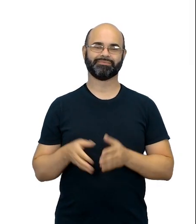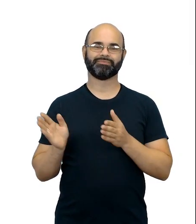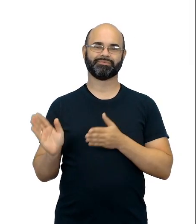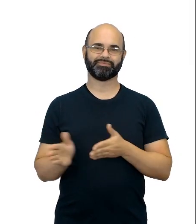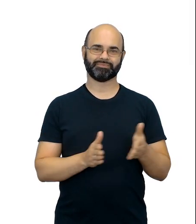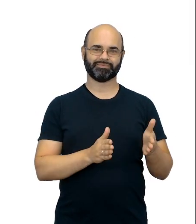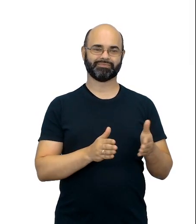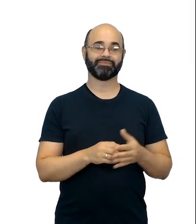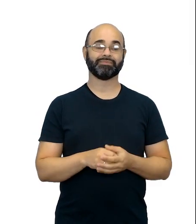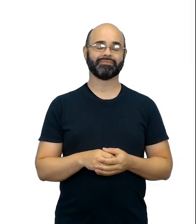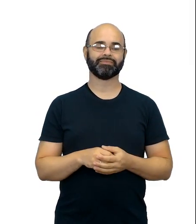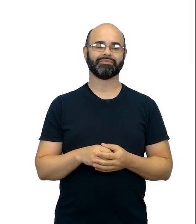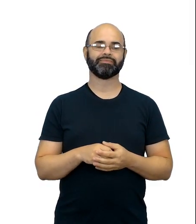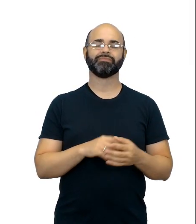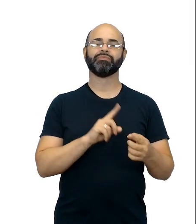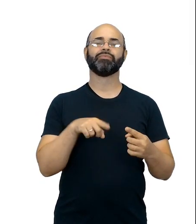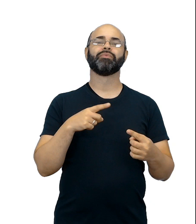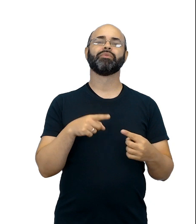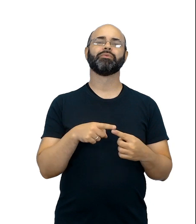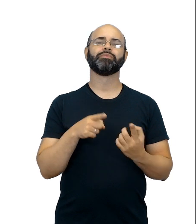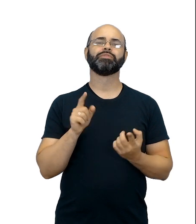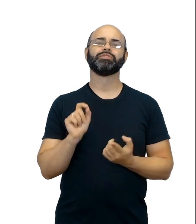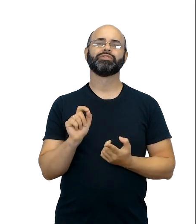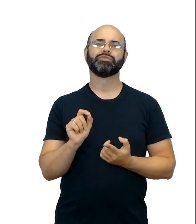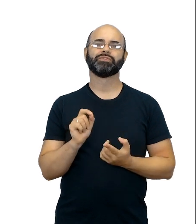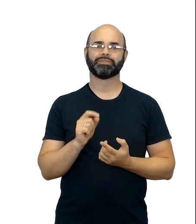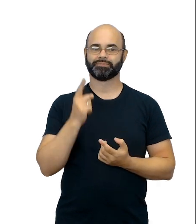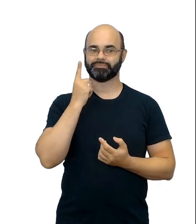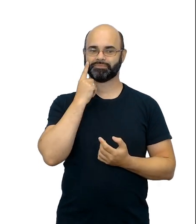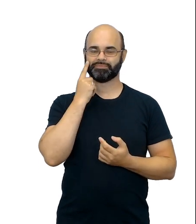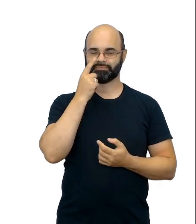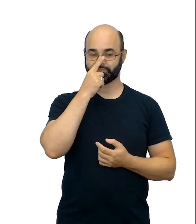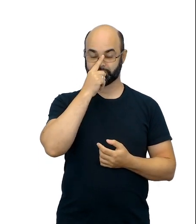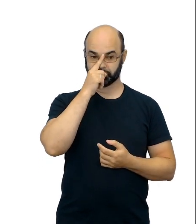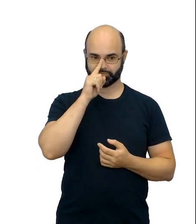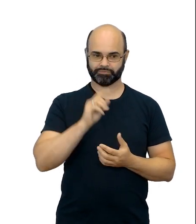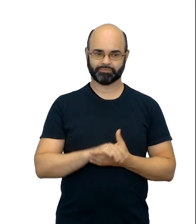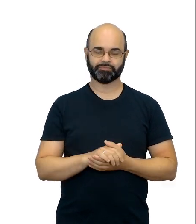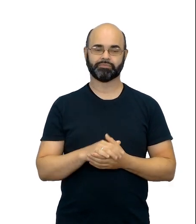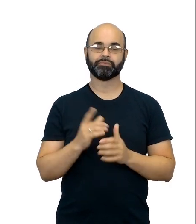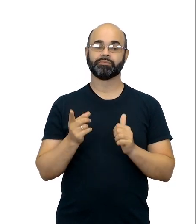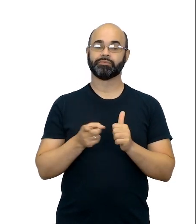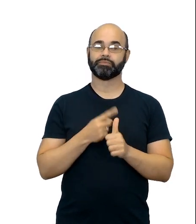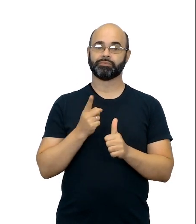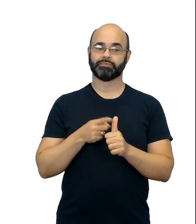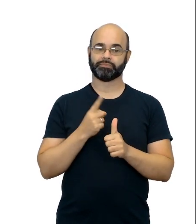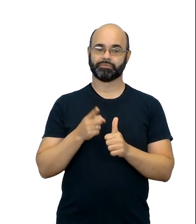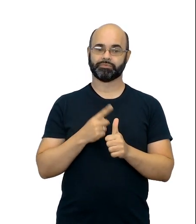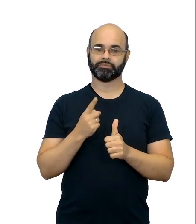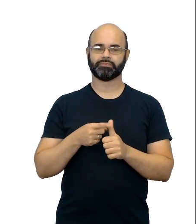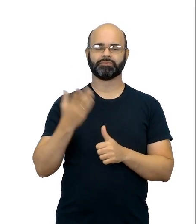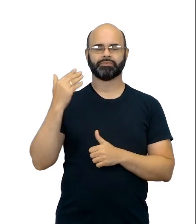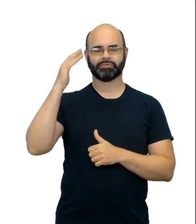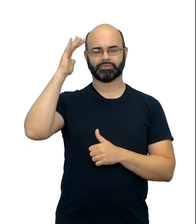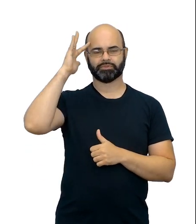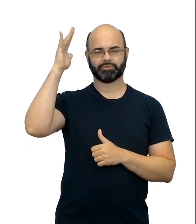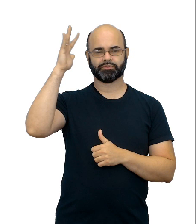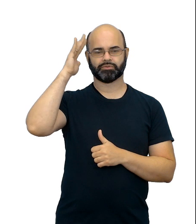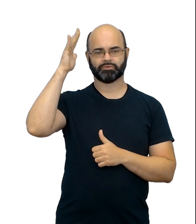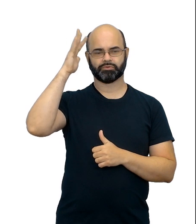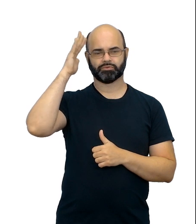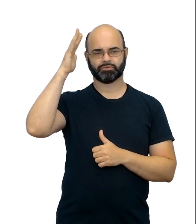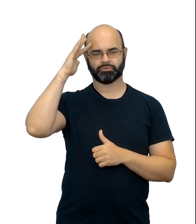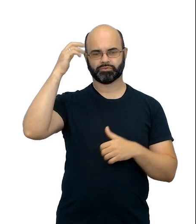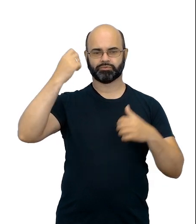objetivos, então, dessa formação? Primeiro, nós iremos revisitar alguns aspectos teóricos que já foram discutidos